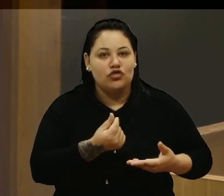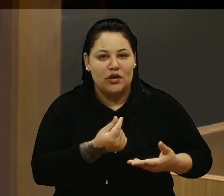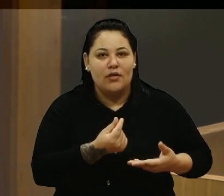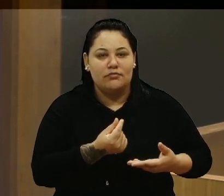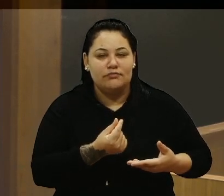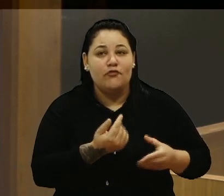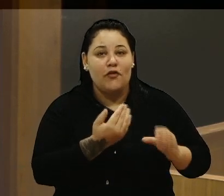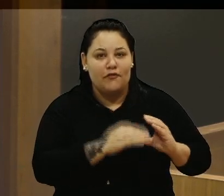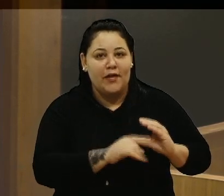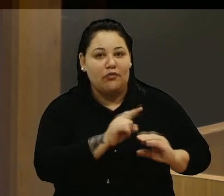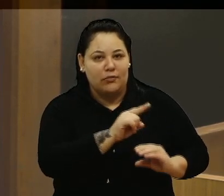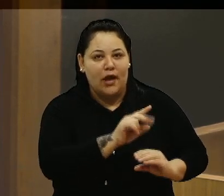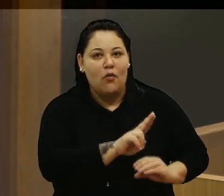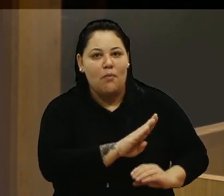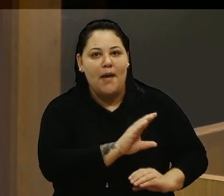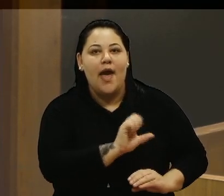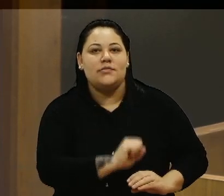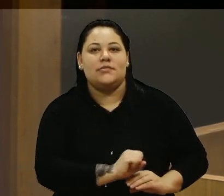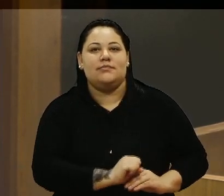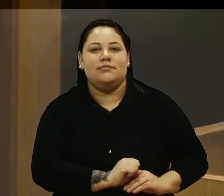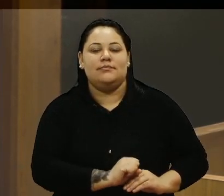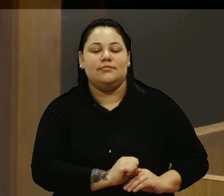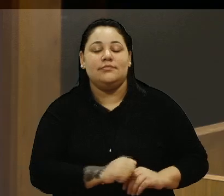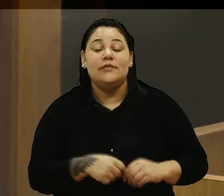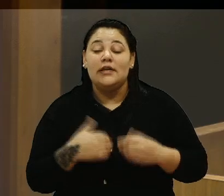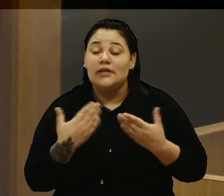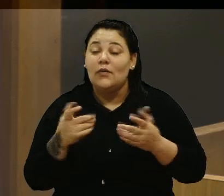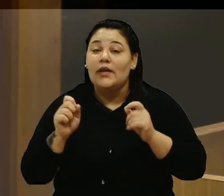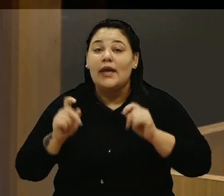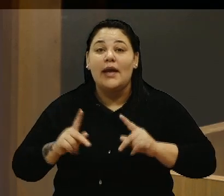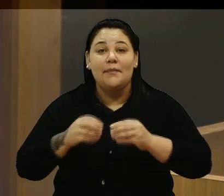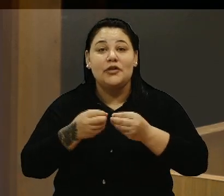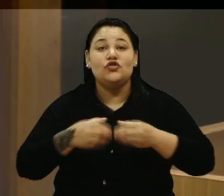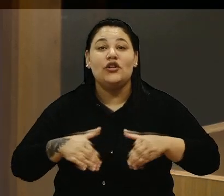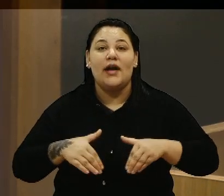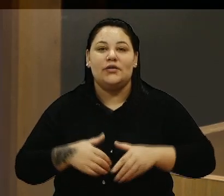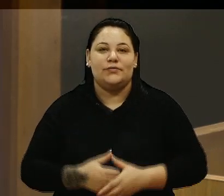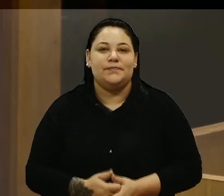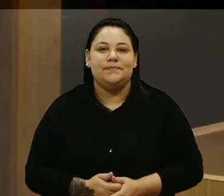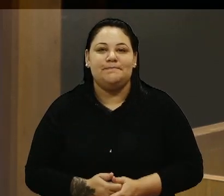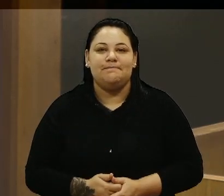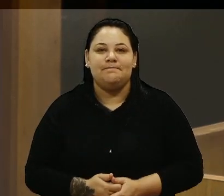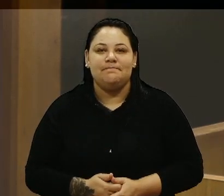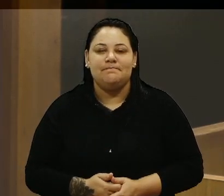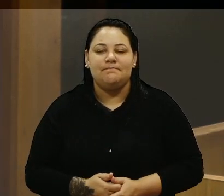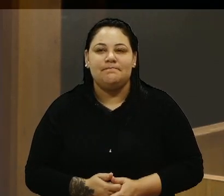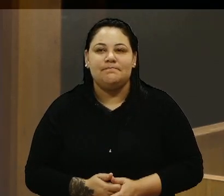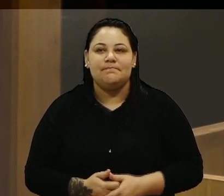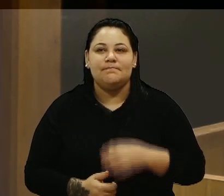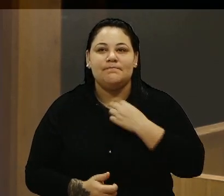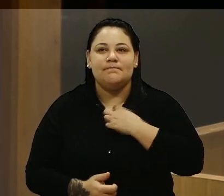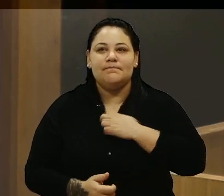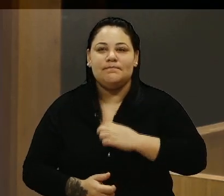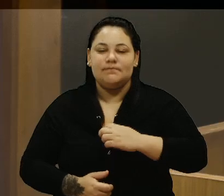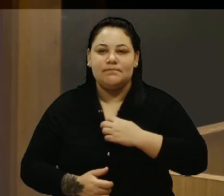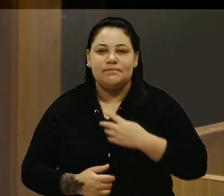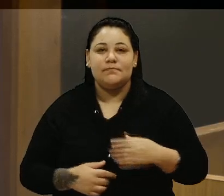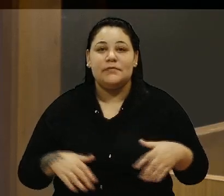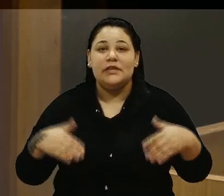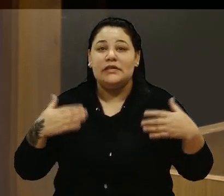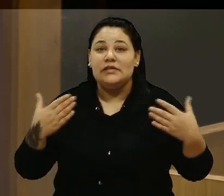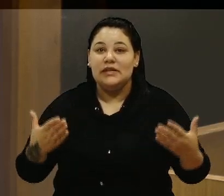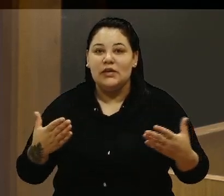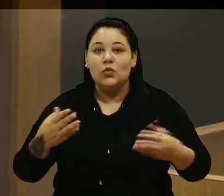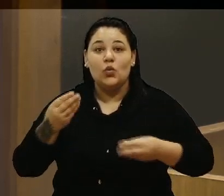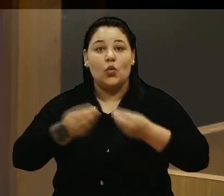Então, quem é prejudicado, se não tem o recurso, é a comunidade local. Então, como que a